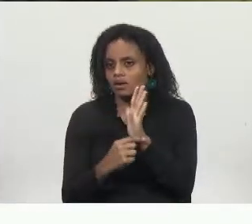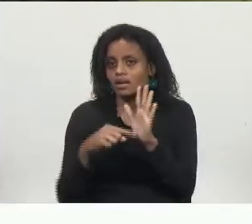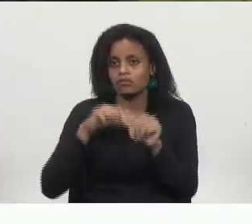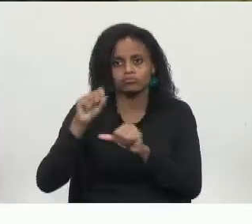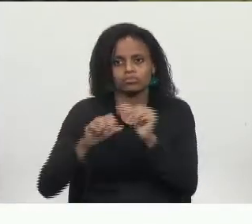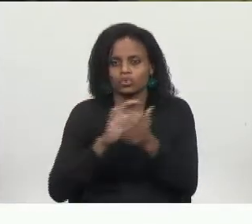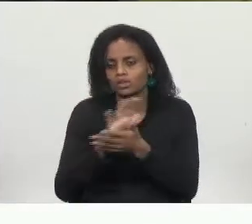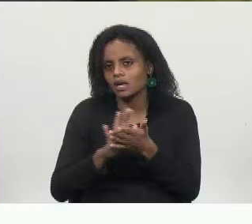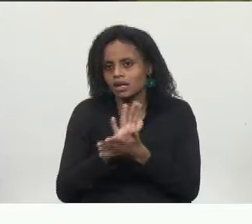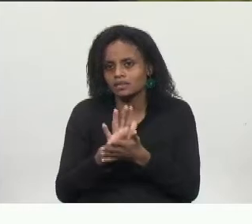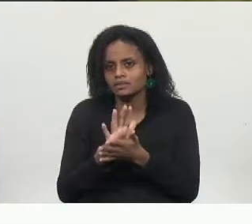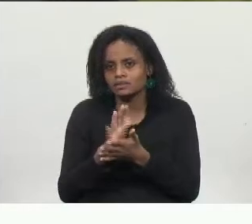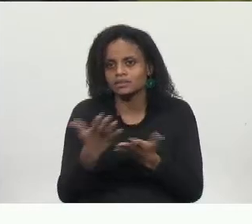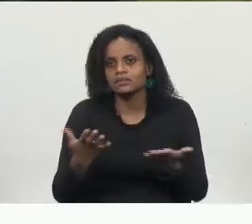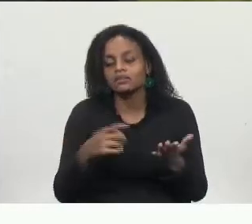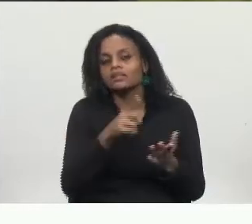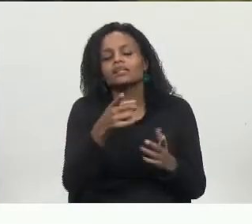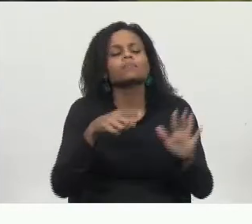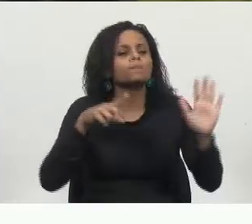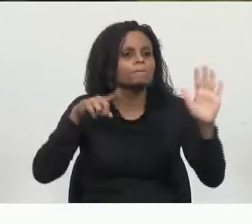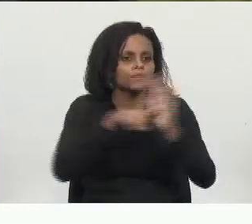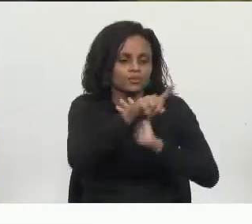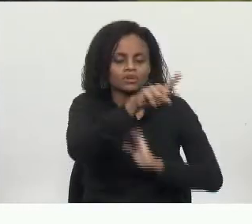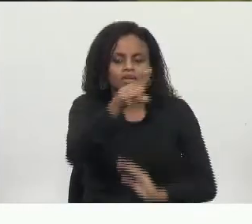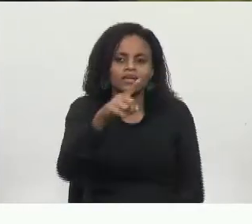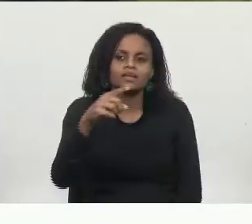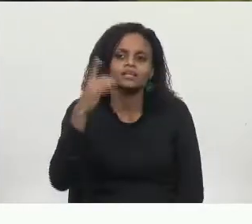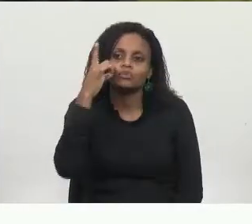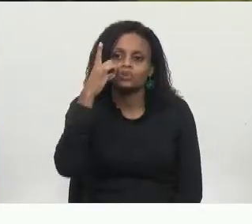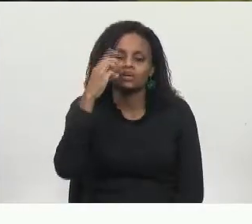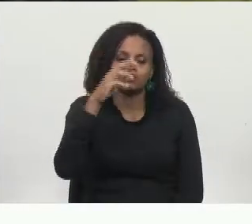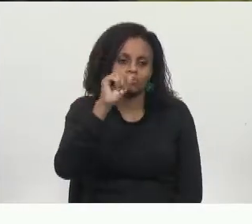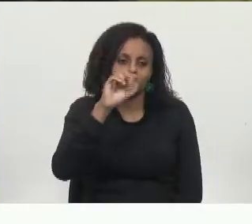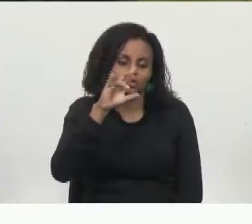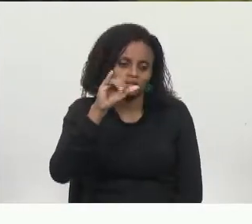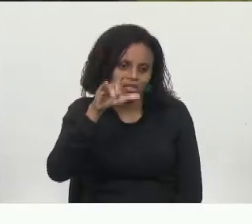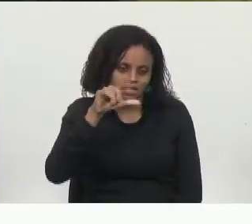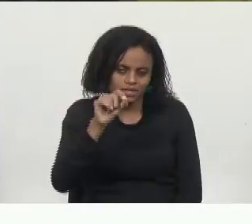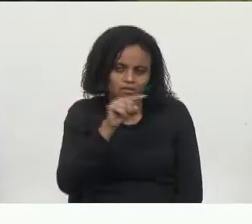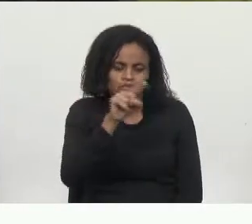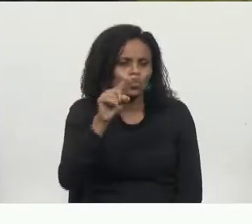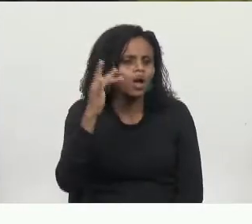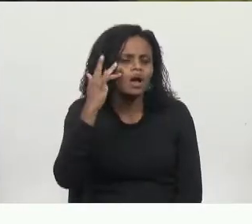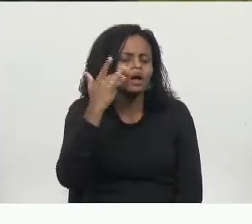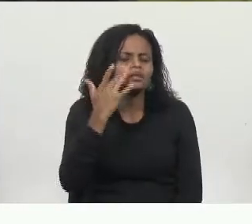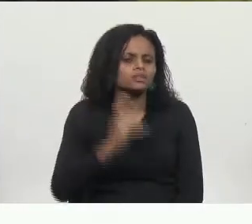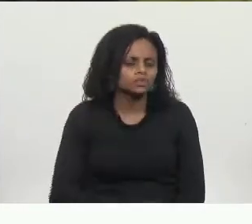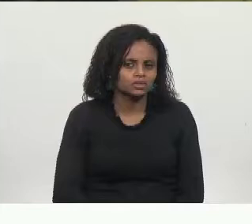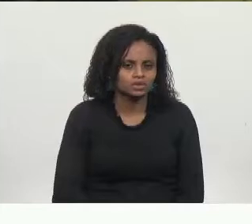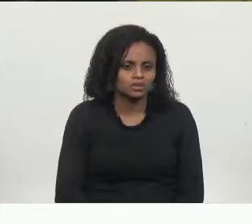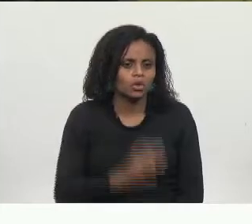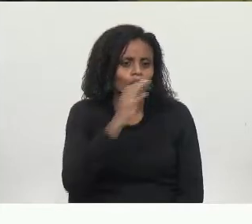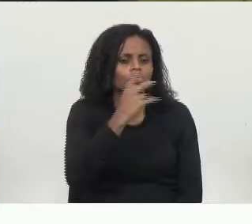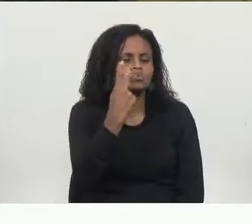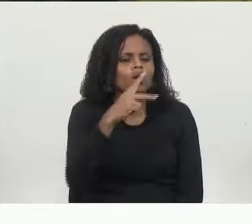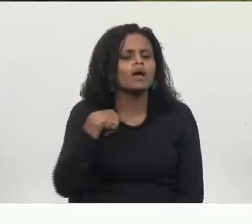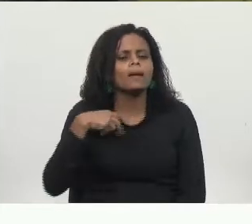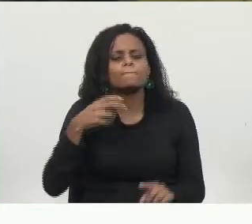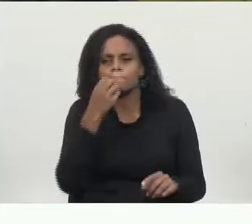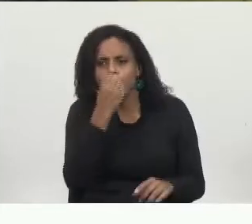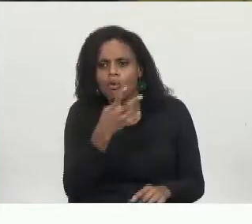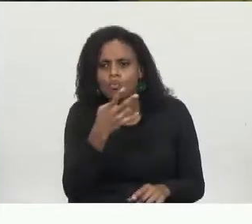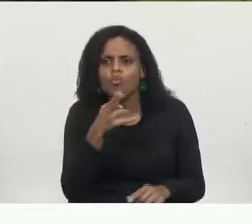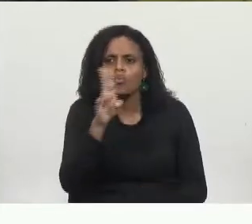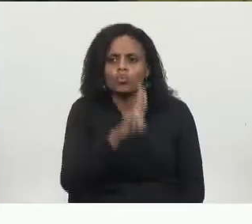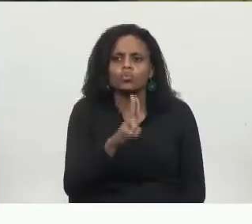alteração. Então, eu queria saber, por exemplo, do Marcelo Seudino, das pessoas aqui presentes, do Coronel Salema, o que ele acha disso, dessa proibição, se ele acha que